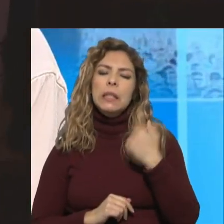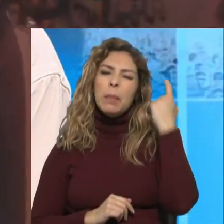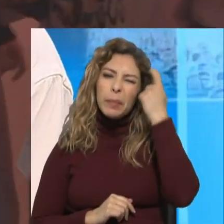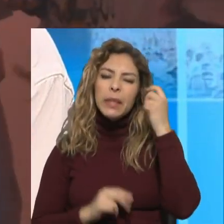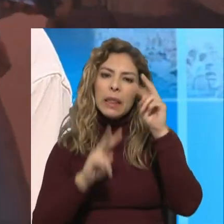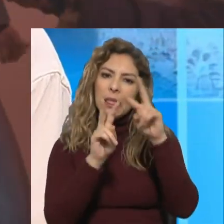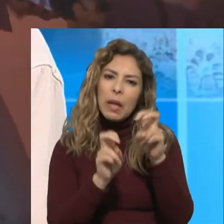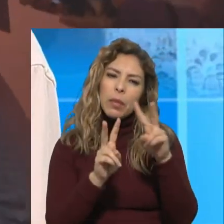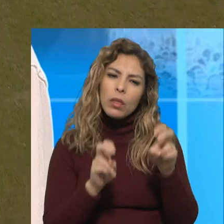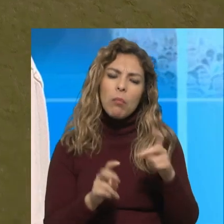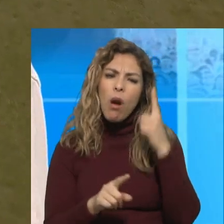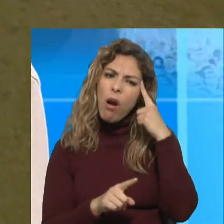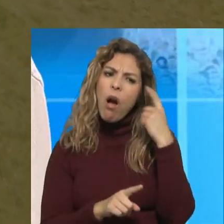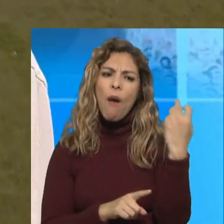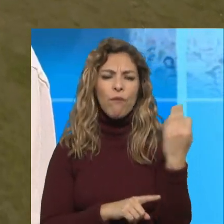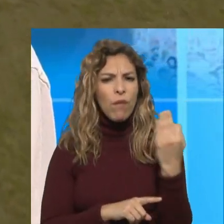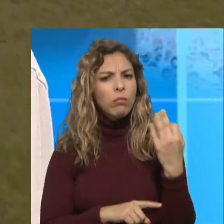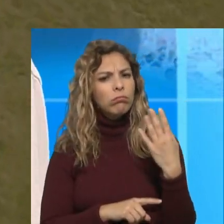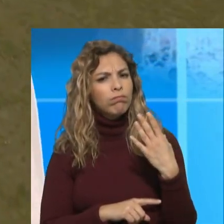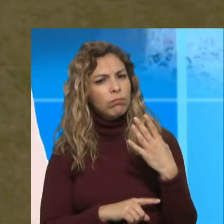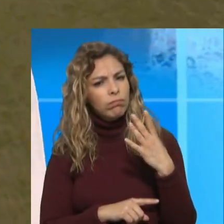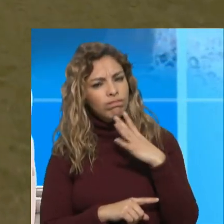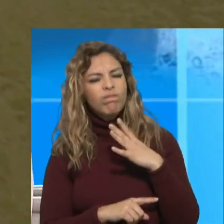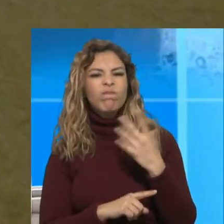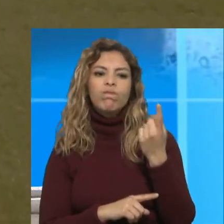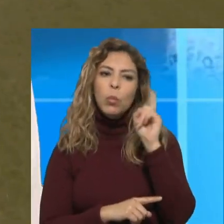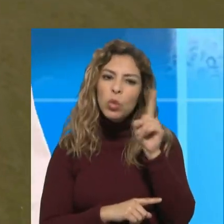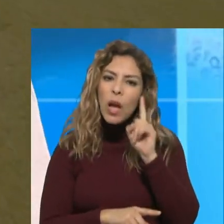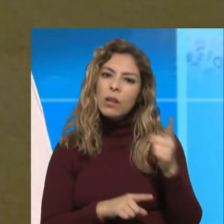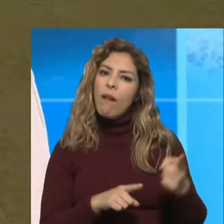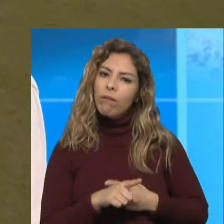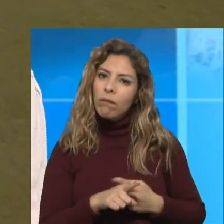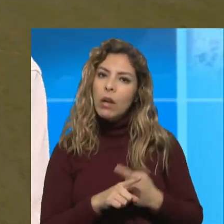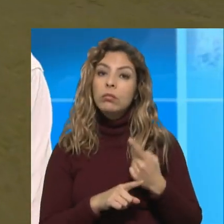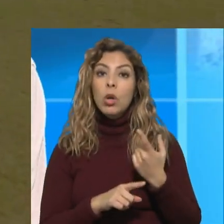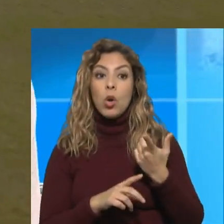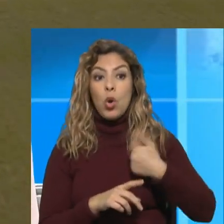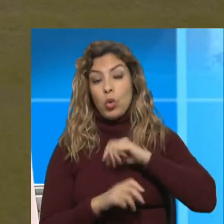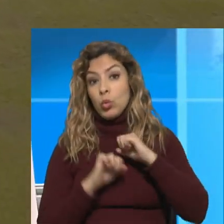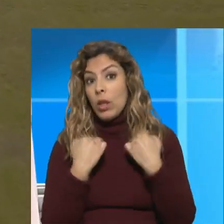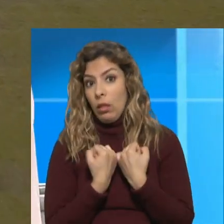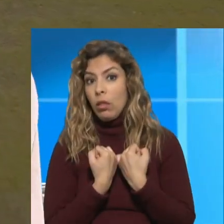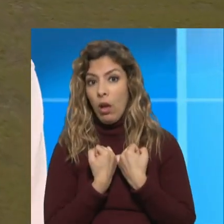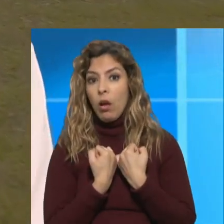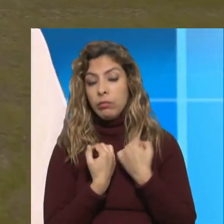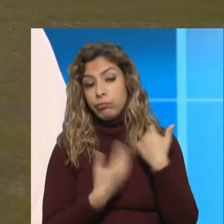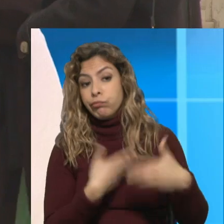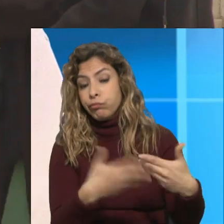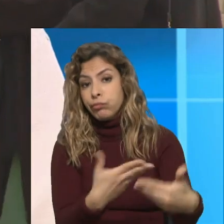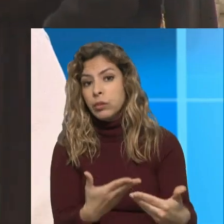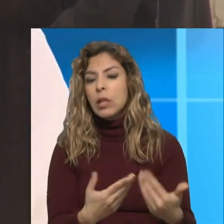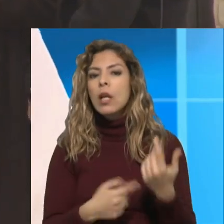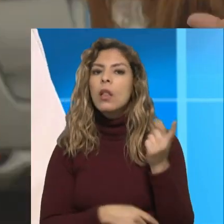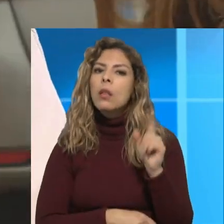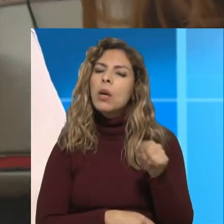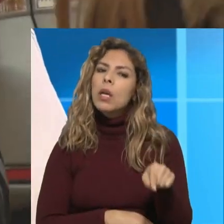muito significativos ou acreditamos que são muito significativos naquilo que estamos a atravessar até enquanto sociedade. E depois é um dia em